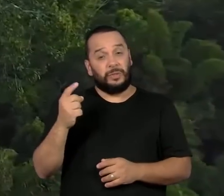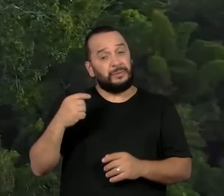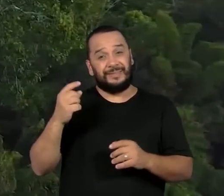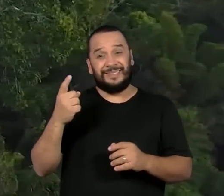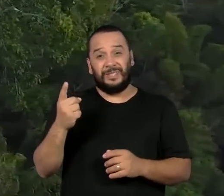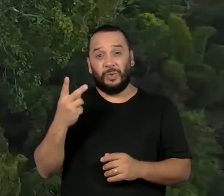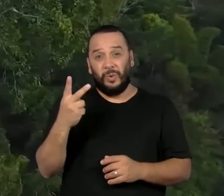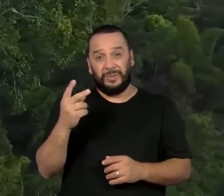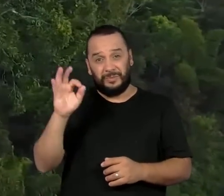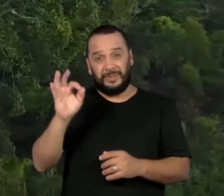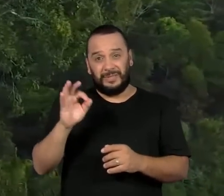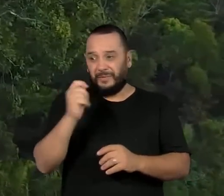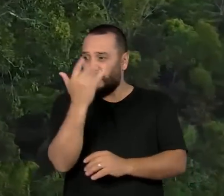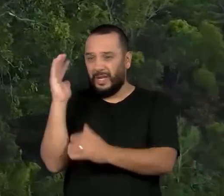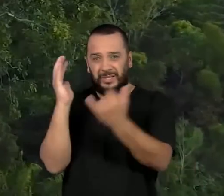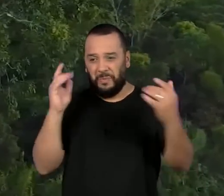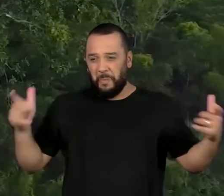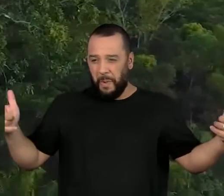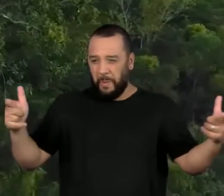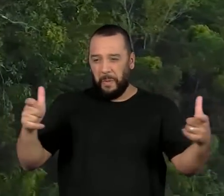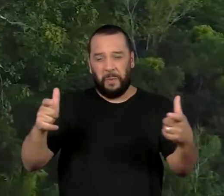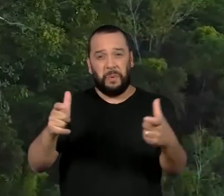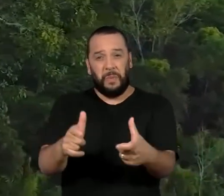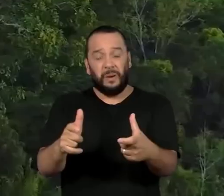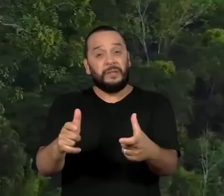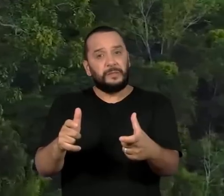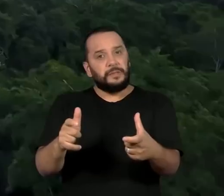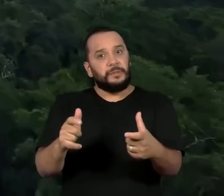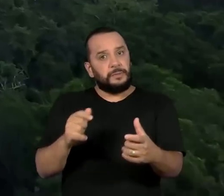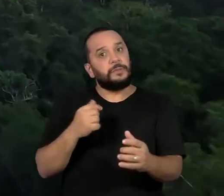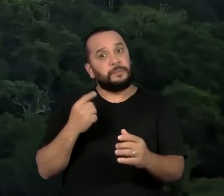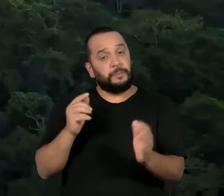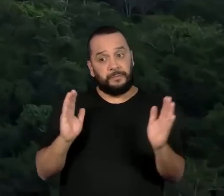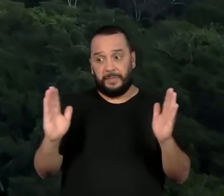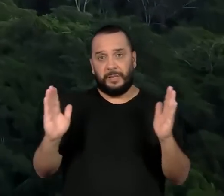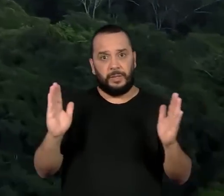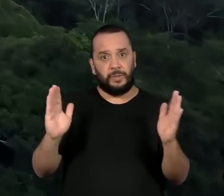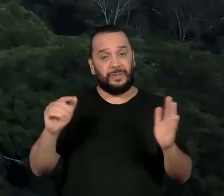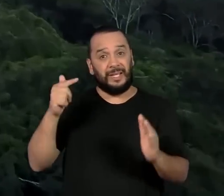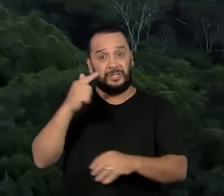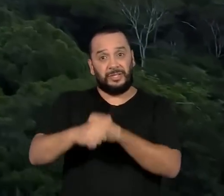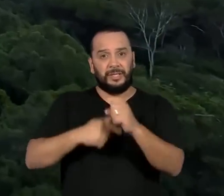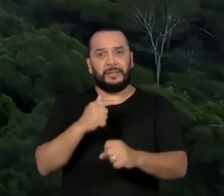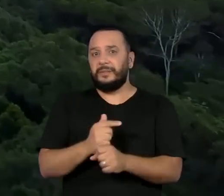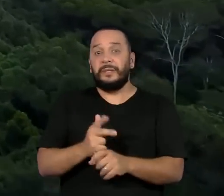equivalente a 10 vezes o tamanho do estado do Rio de Janeiro.